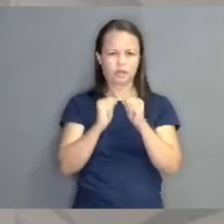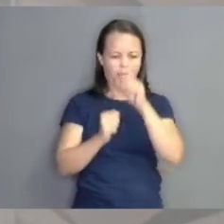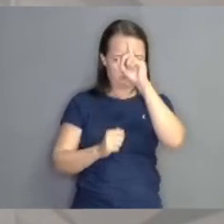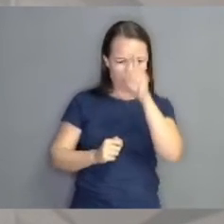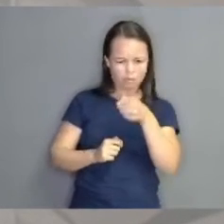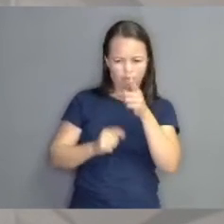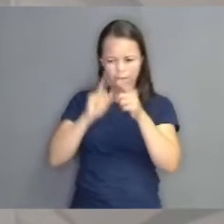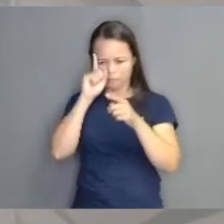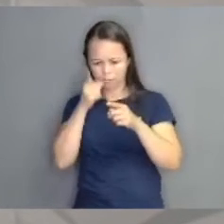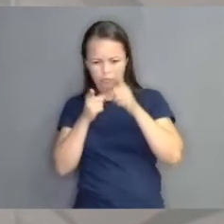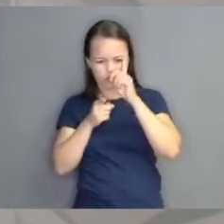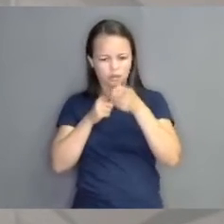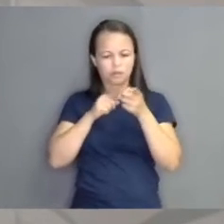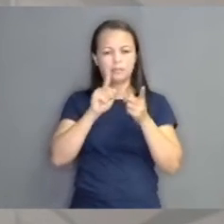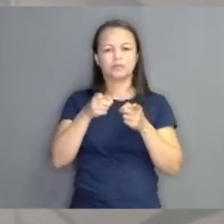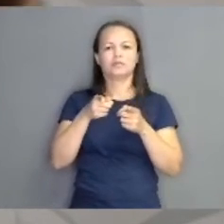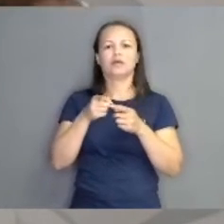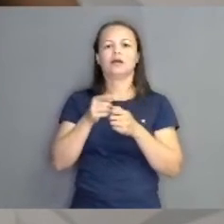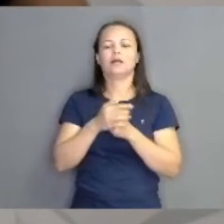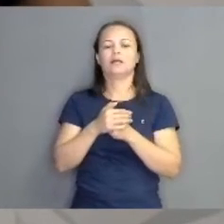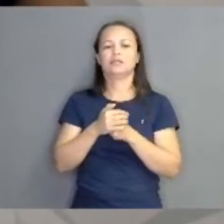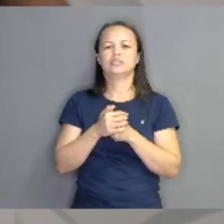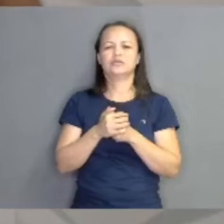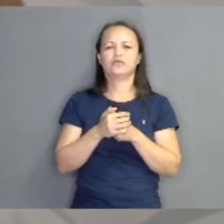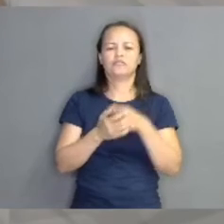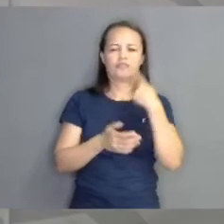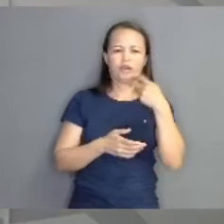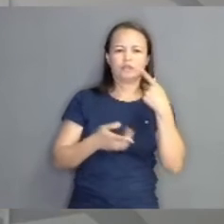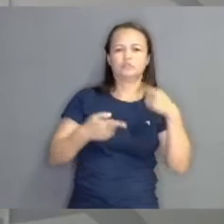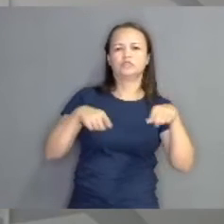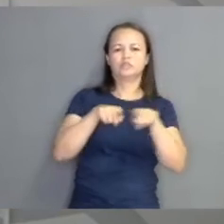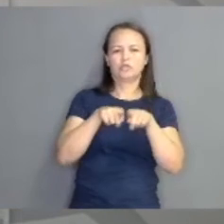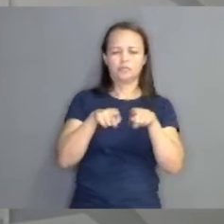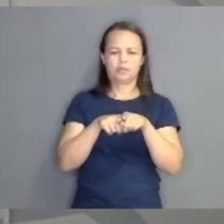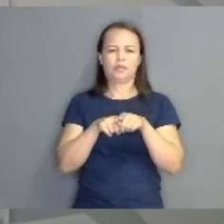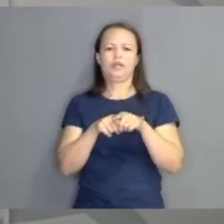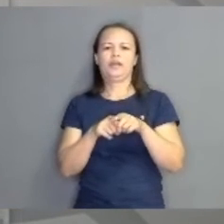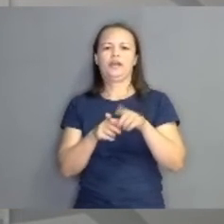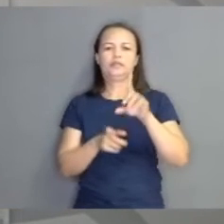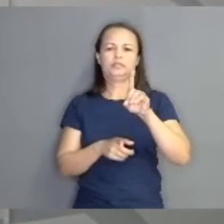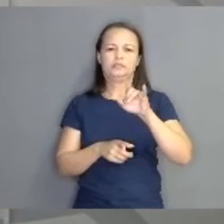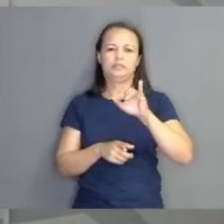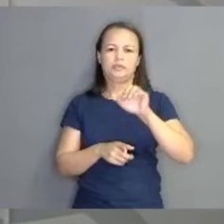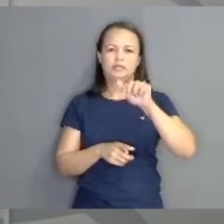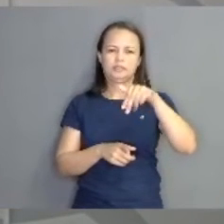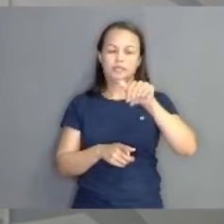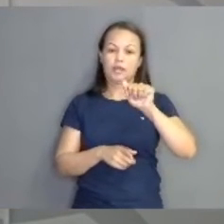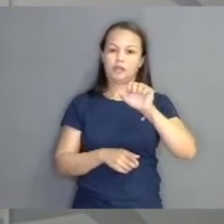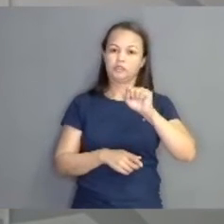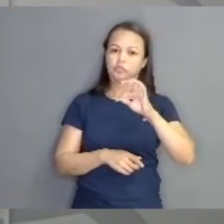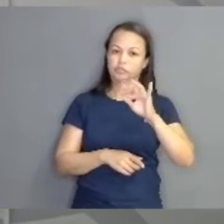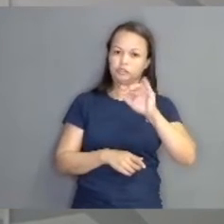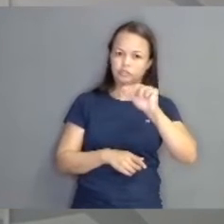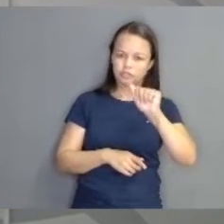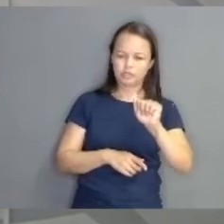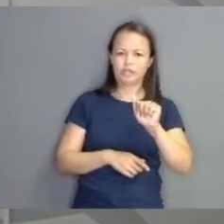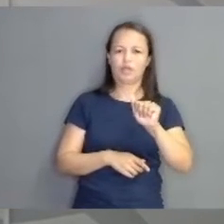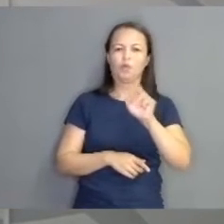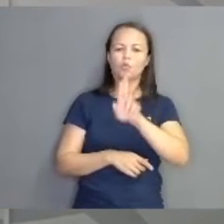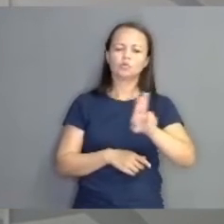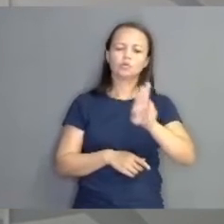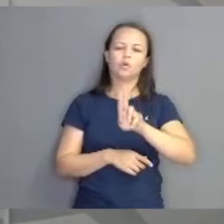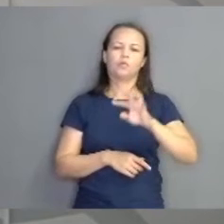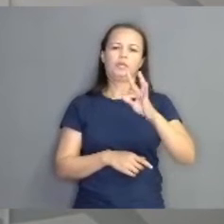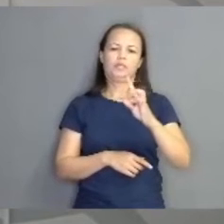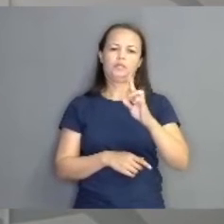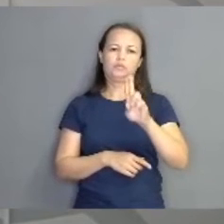Falamos também que existia uma dinastia chamada Tudor e que se destacava, no início dela,